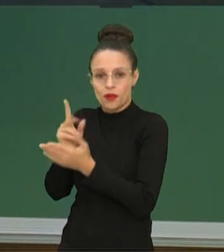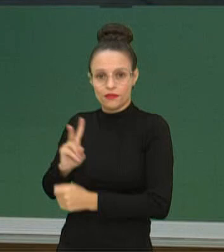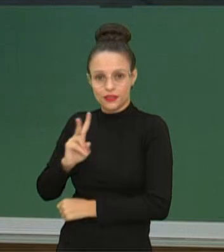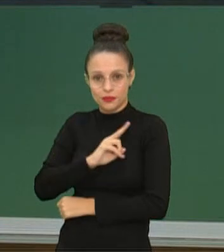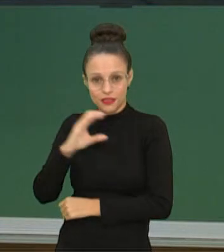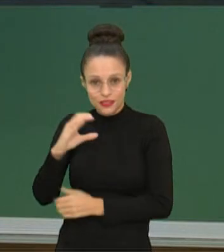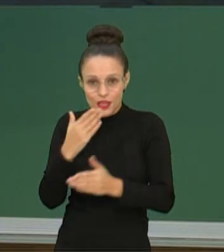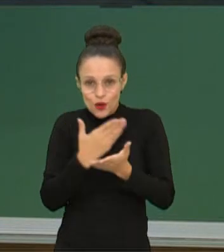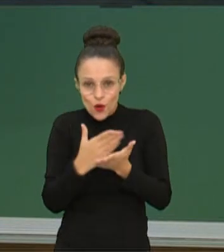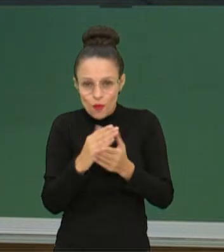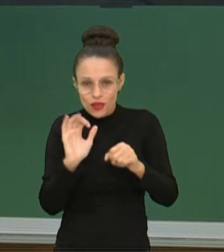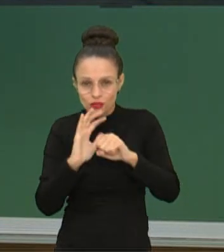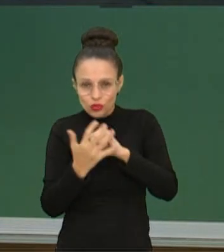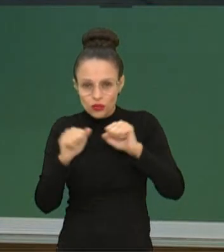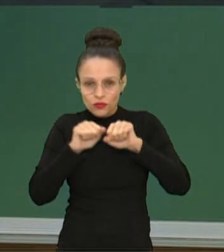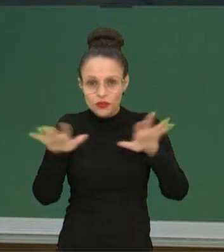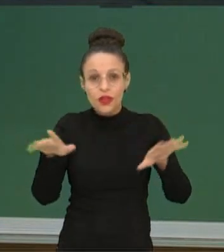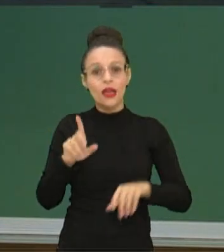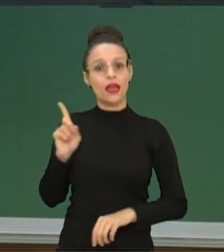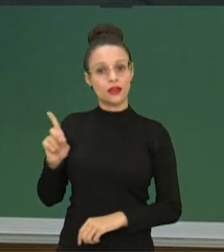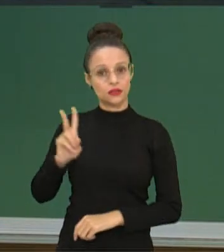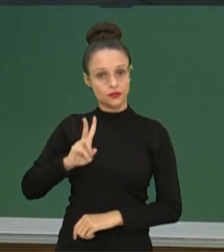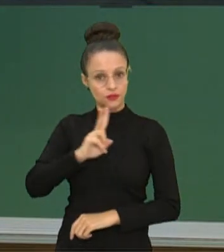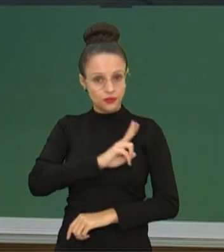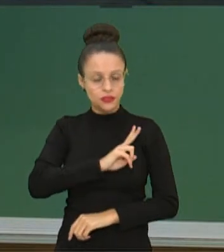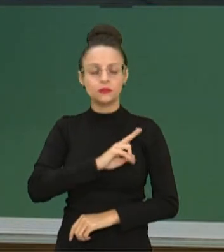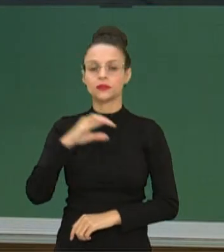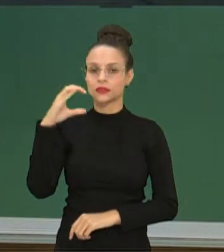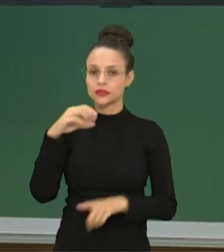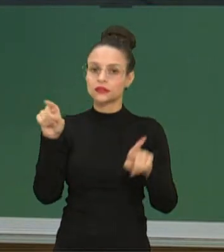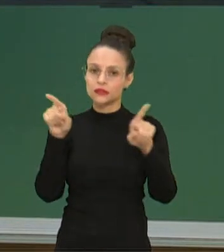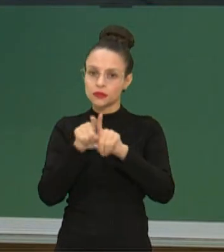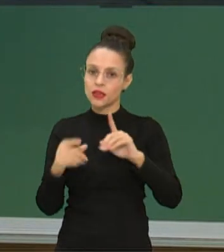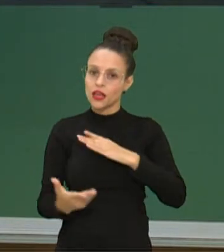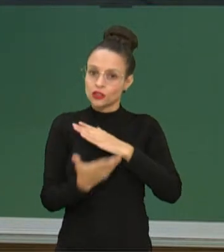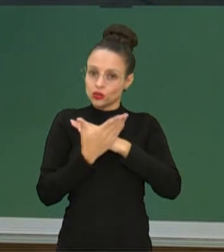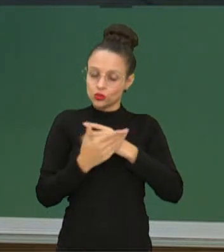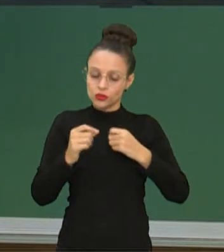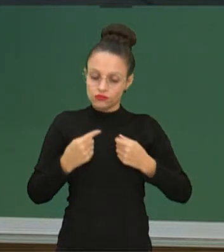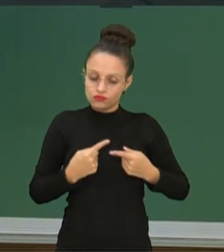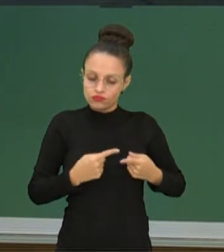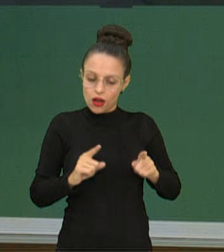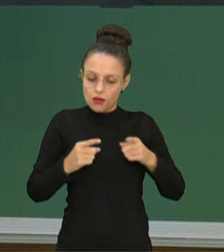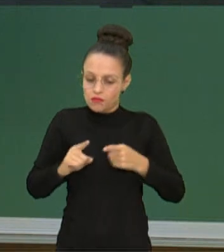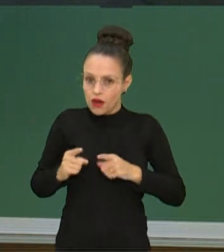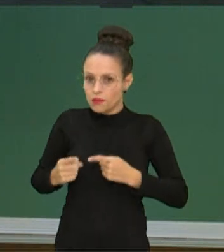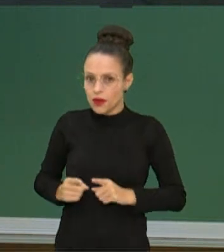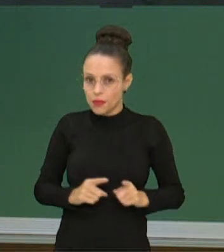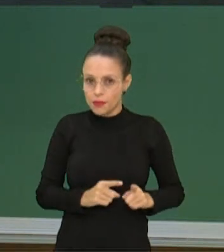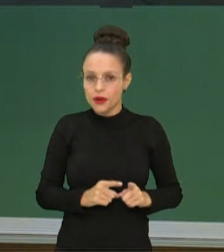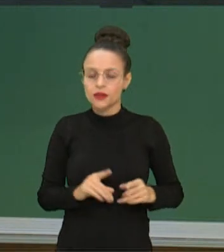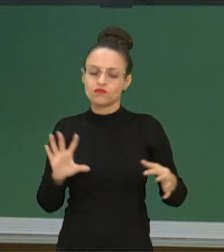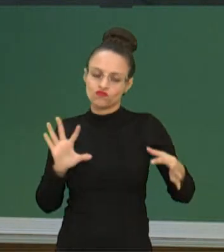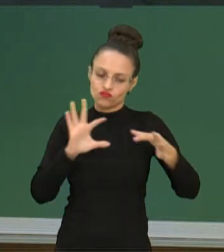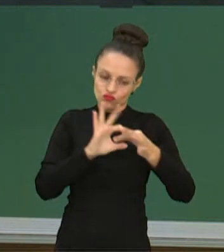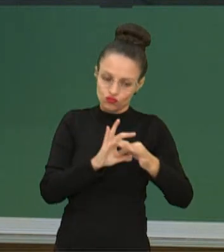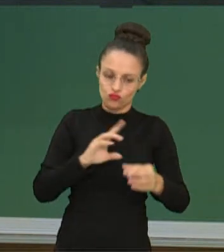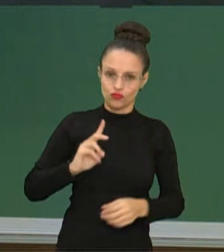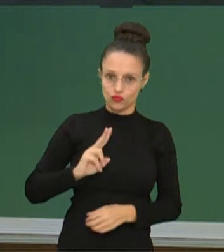né? Essa vitamina, ela também ajuda na questão da imunidade, tá? Junto com a vitamina D,